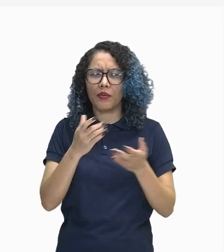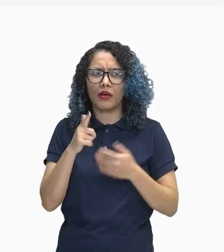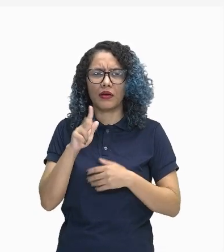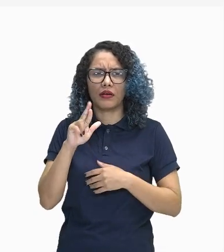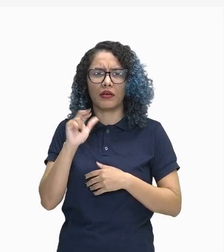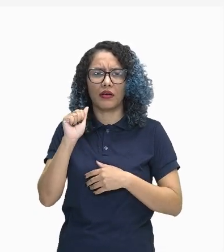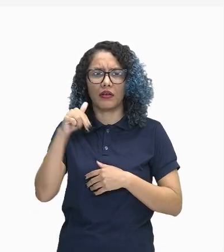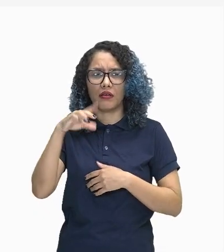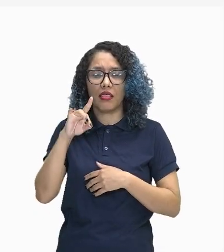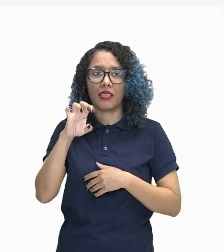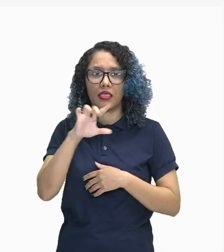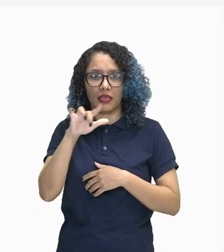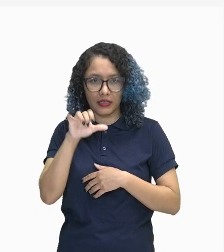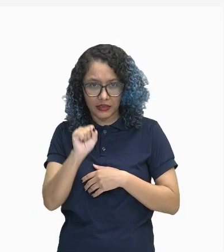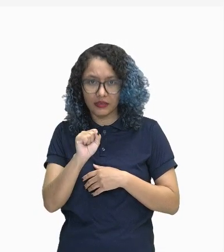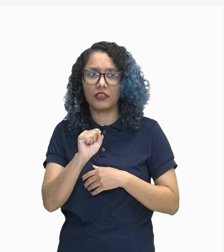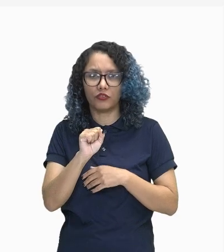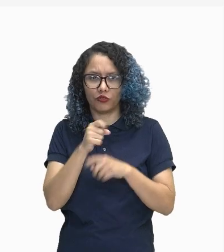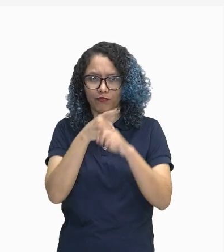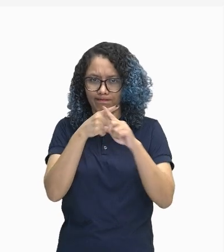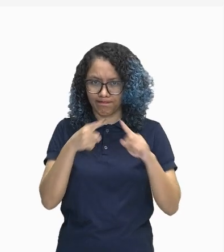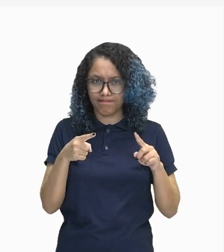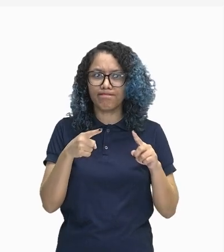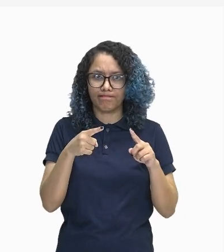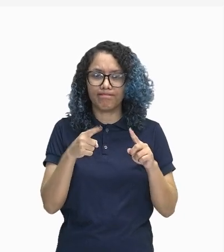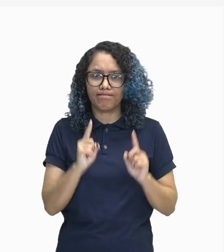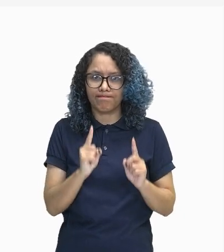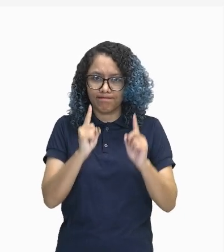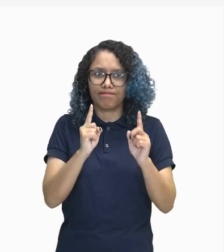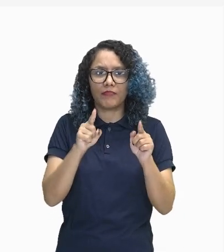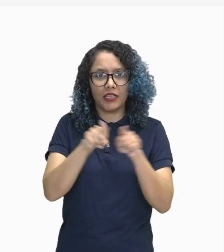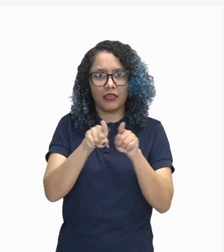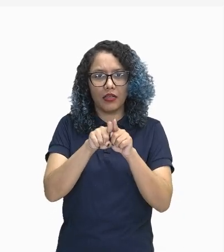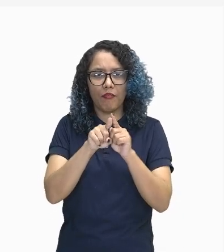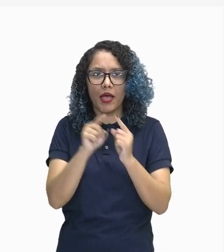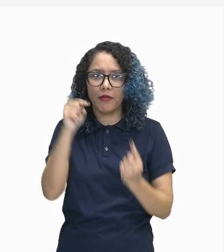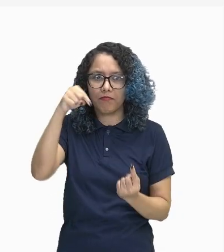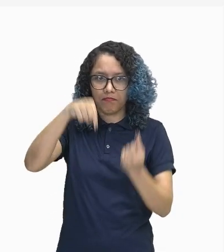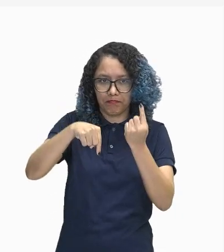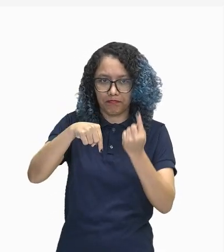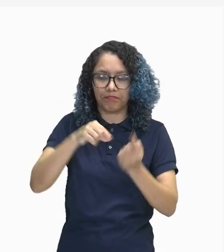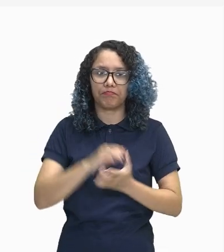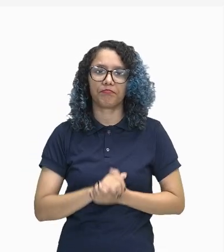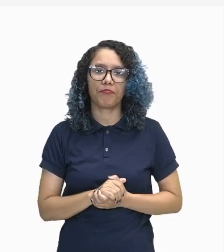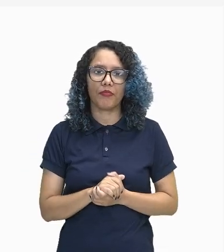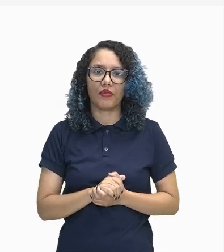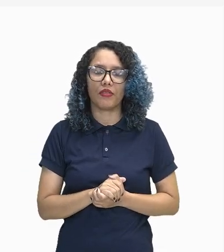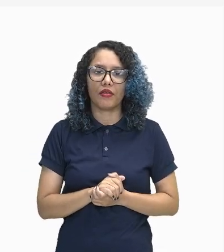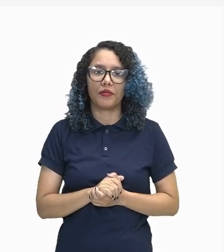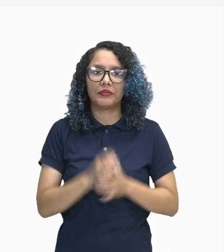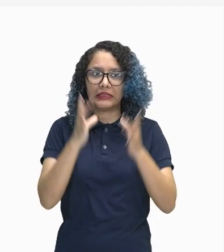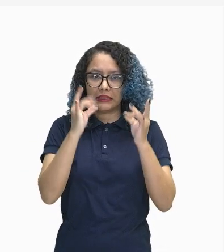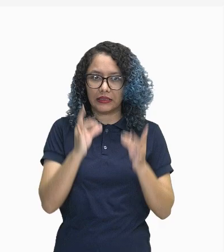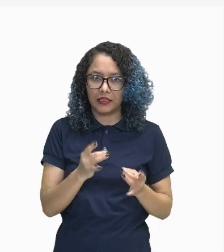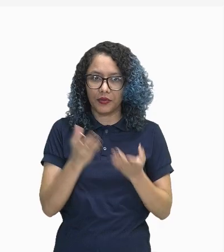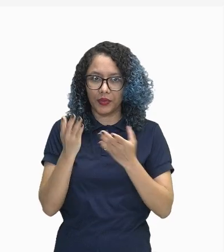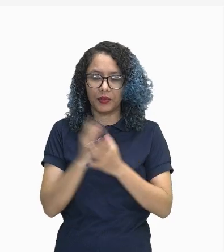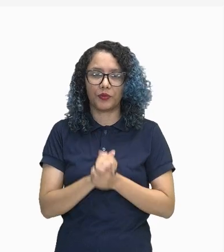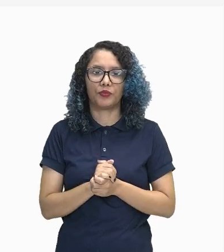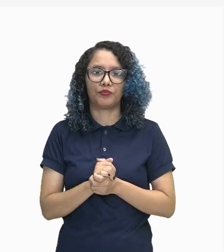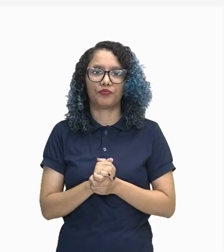conhecimento. Grandezas diretamente proporcionais e grandezas inversamente proporcionais. Detalhamento, olha